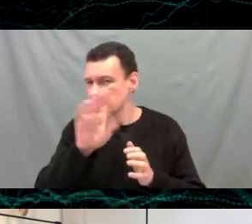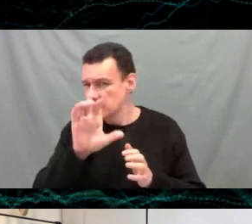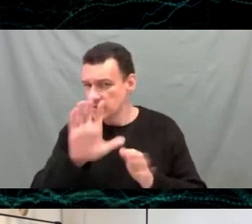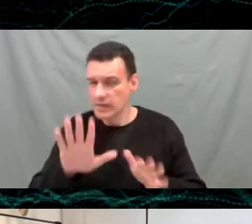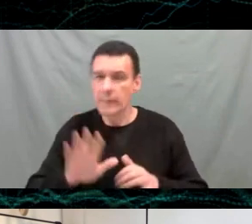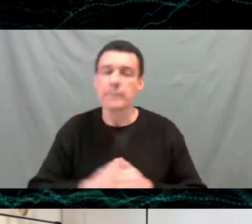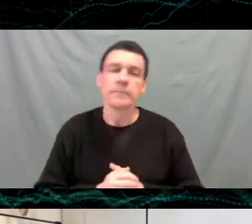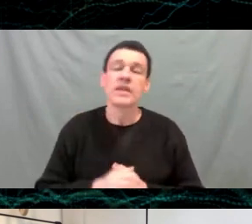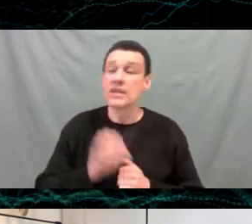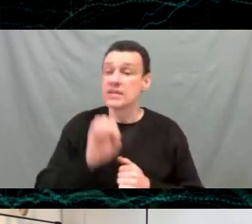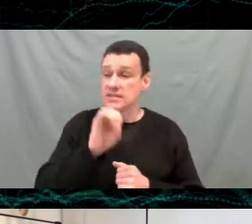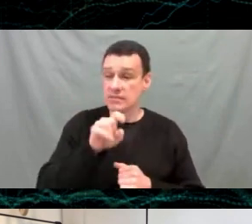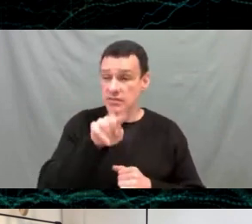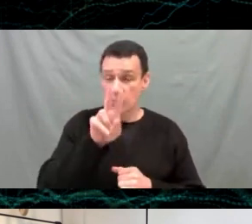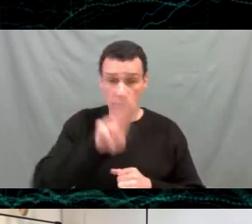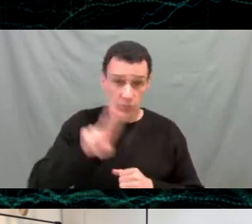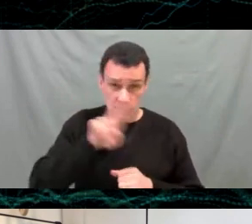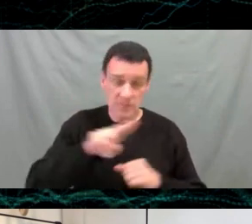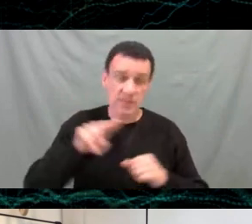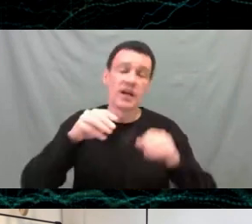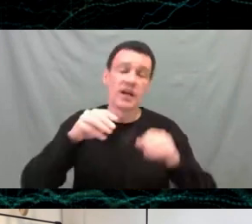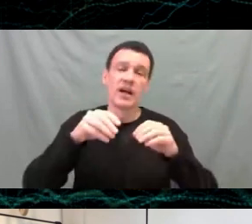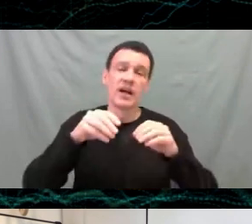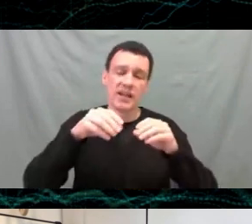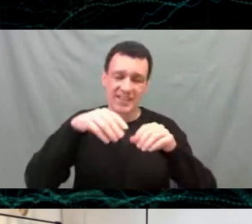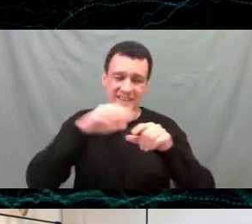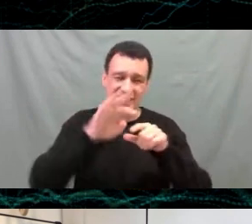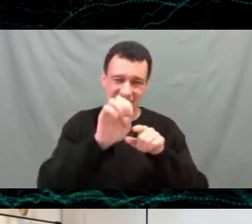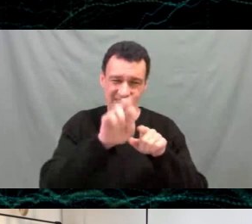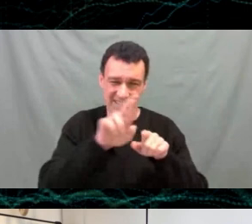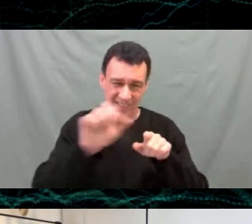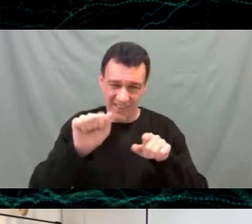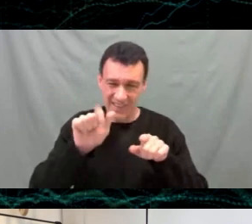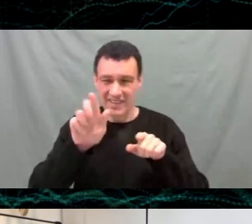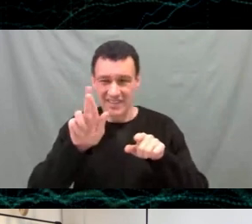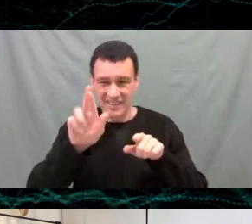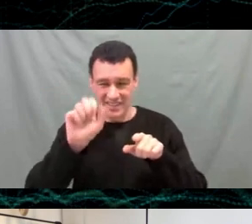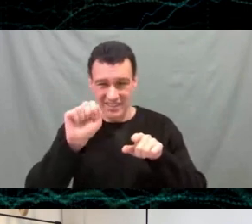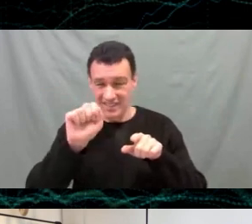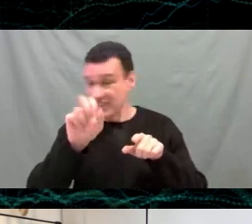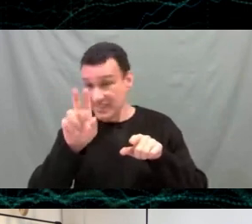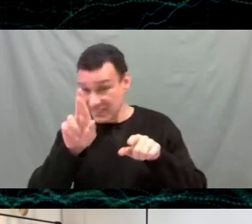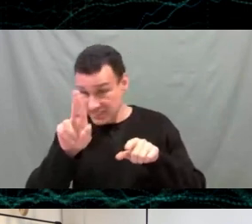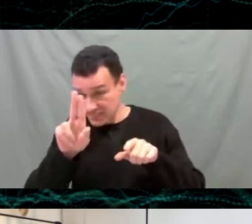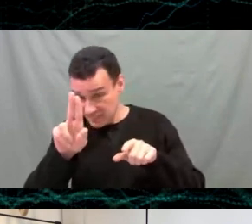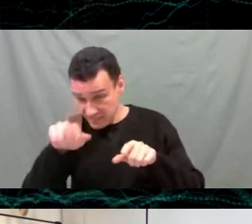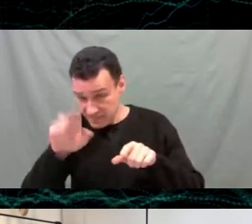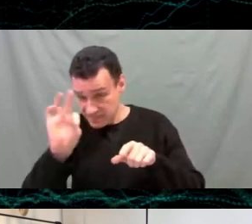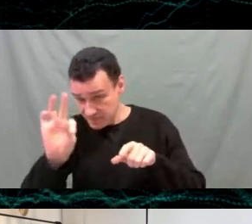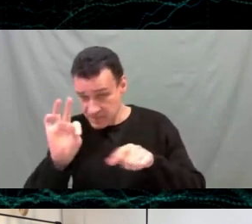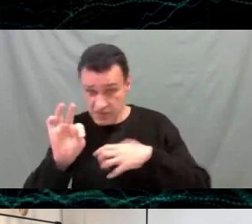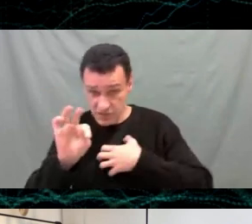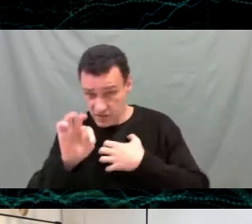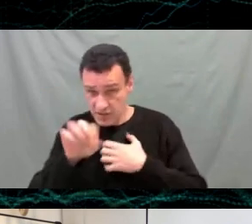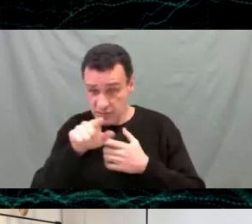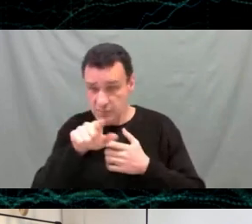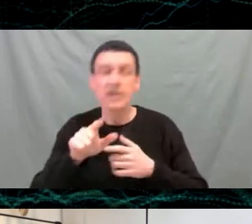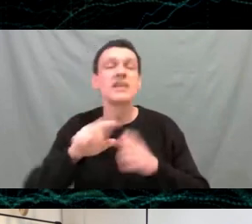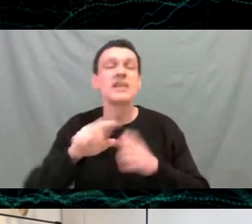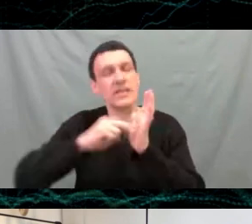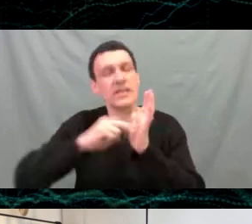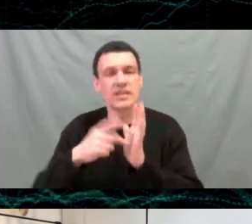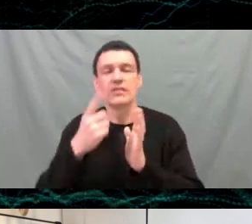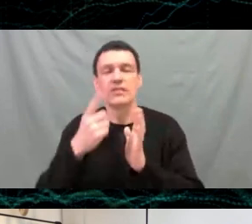TerraGrant dessa maneira, você está colocando uma outra boa prática também, que você está apenas utilizando um módulo para